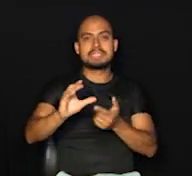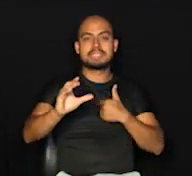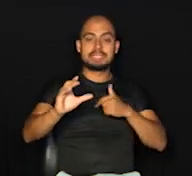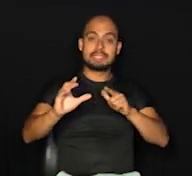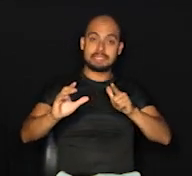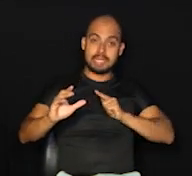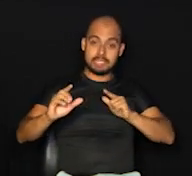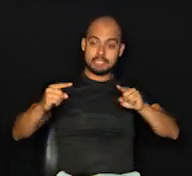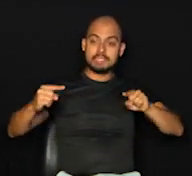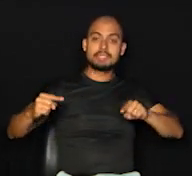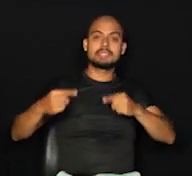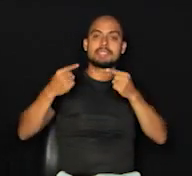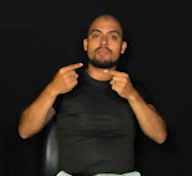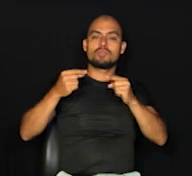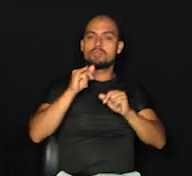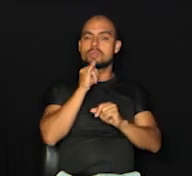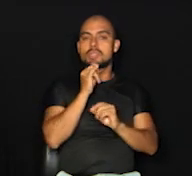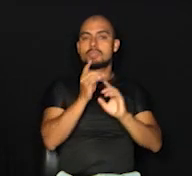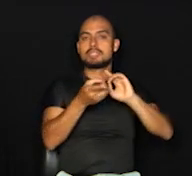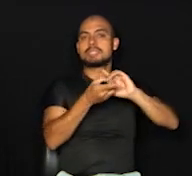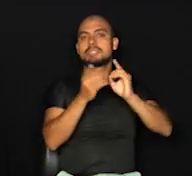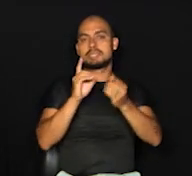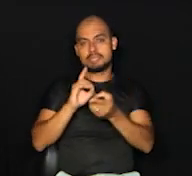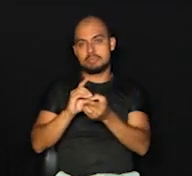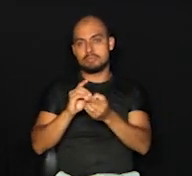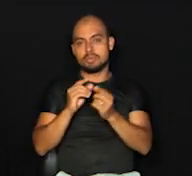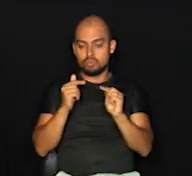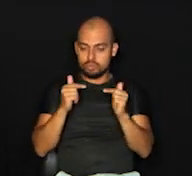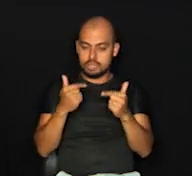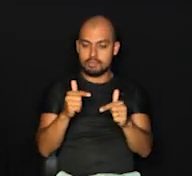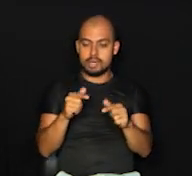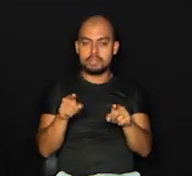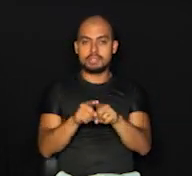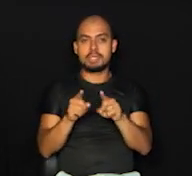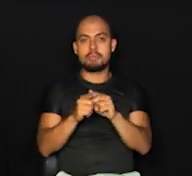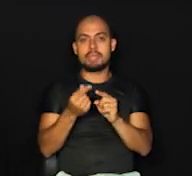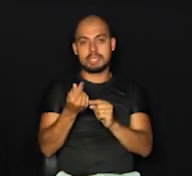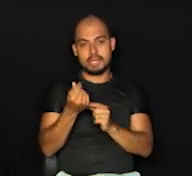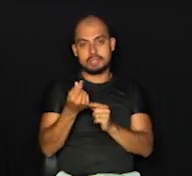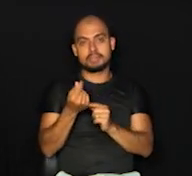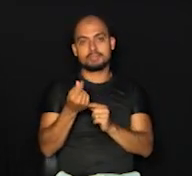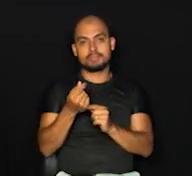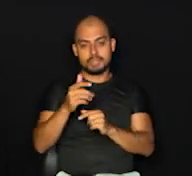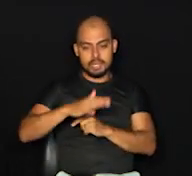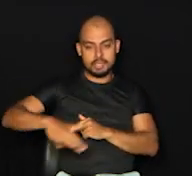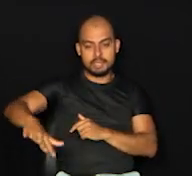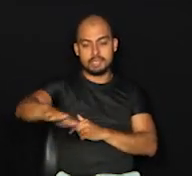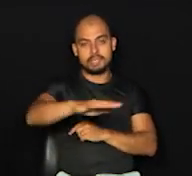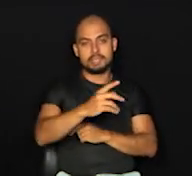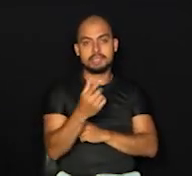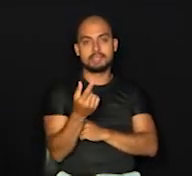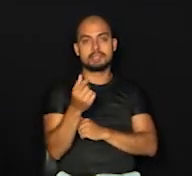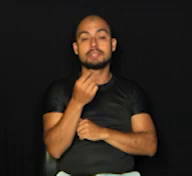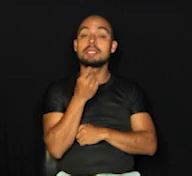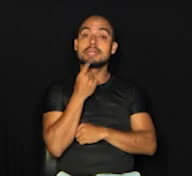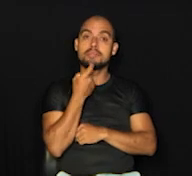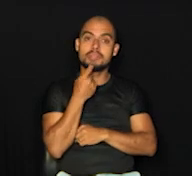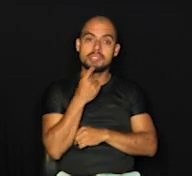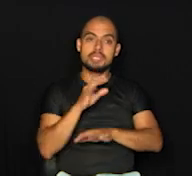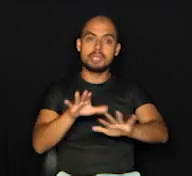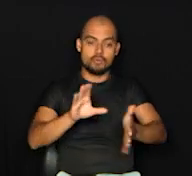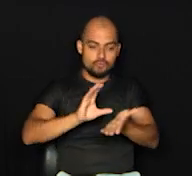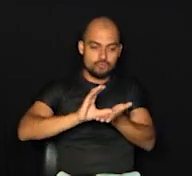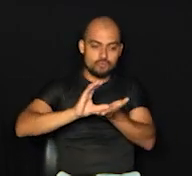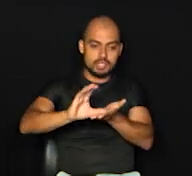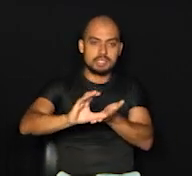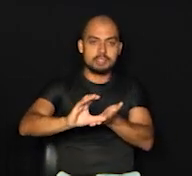desafios para a dinâmica do emprego e da renda na região metropolitana de Campinas. Esse tipo de investimento mais pautado pelo